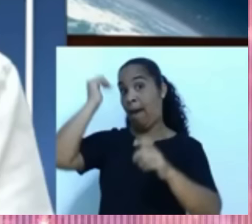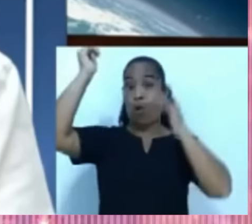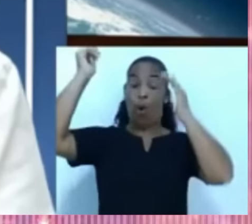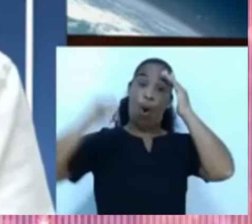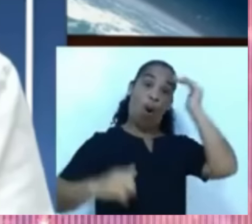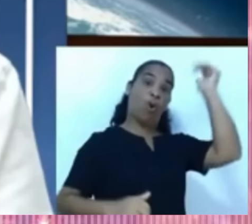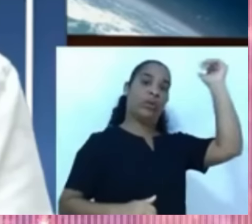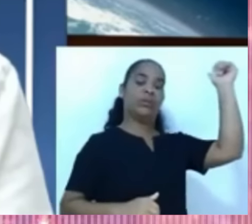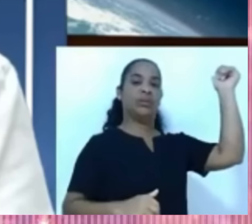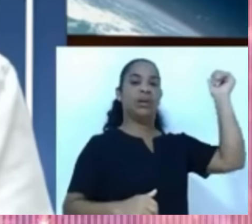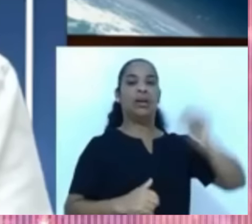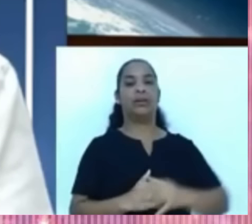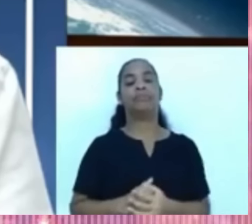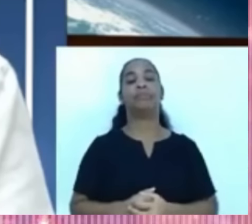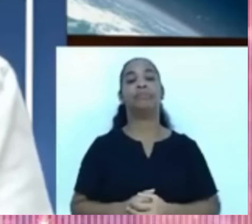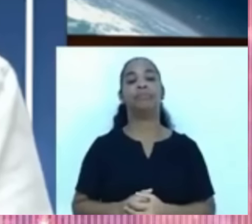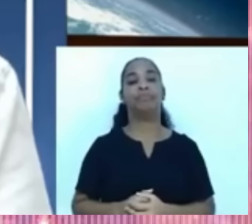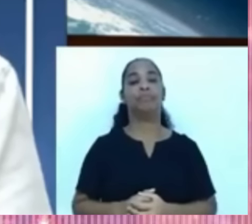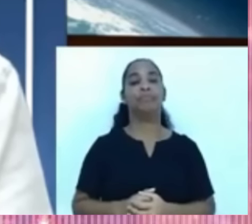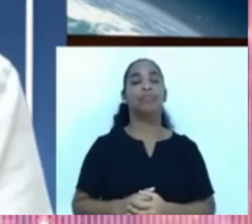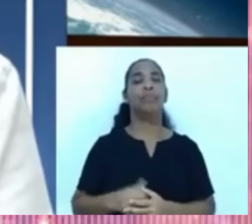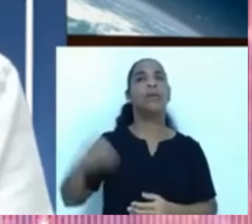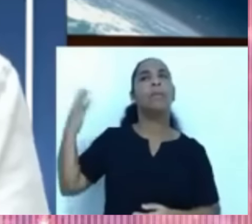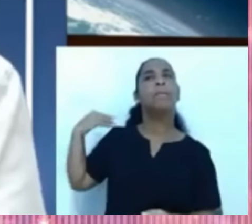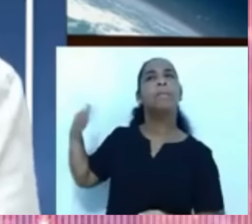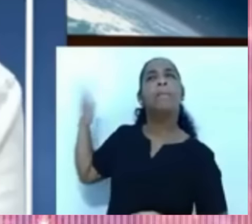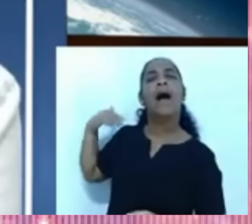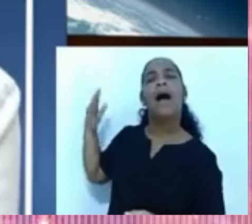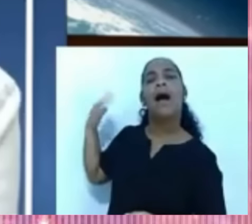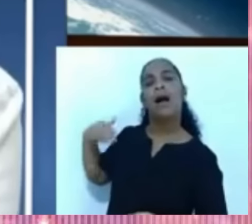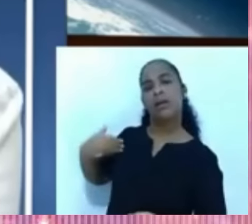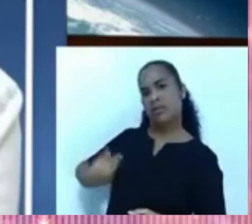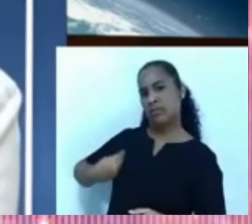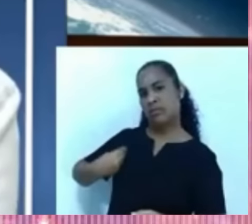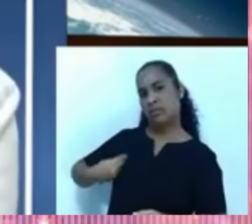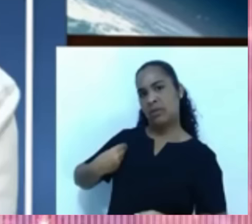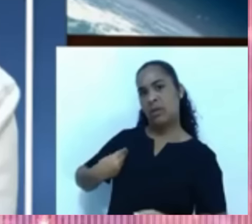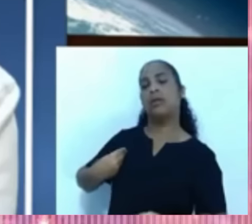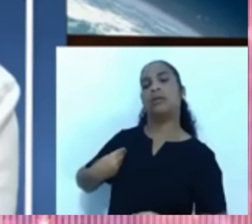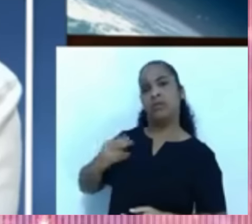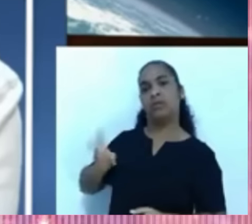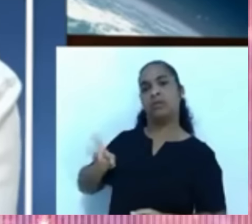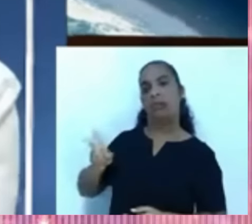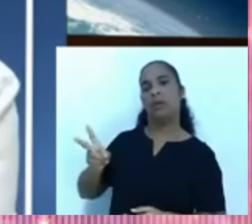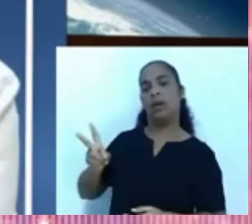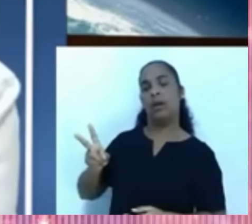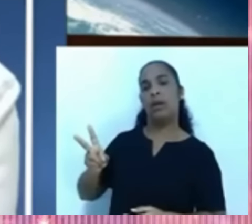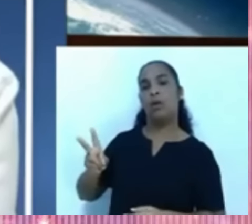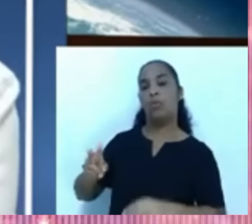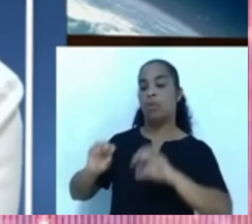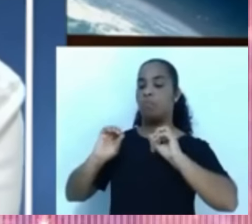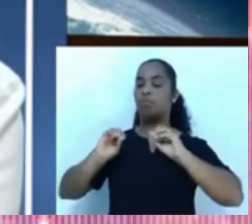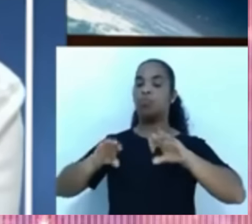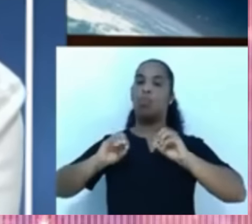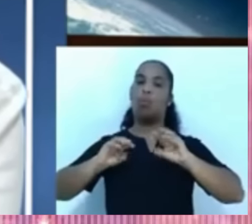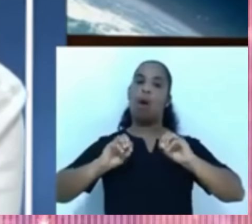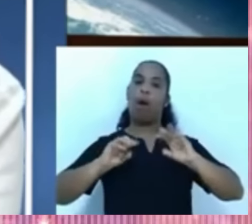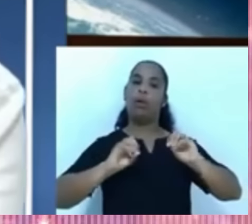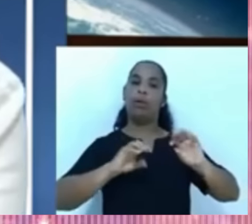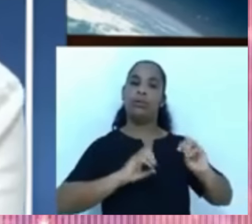como aqueles que no passado colocaram os primeiros traços da educação